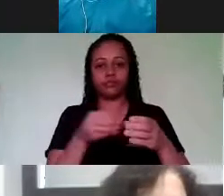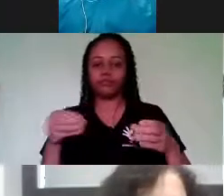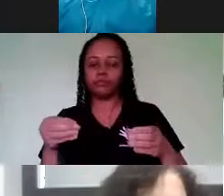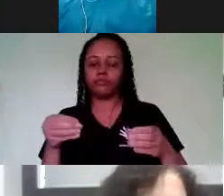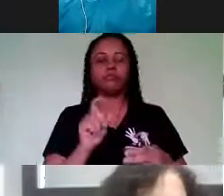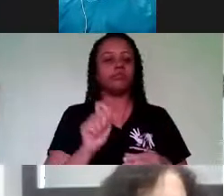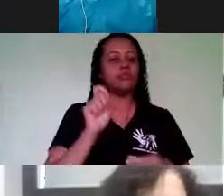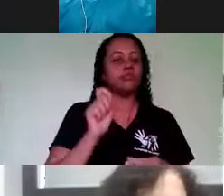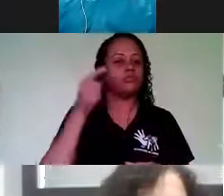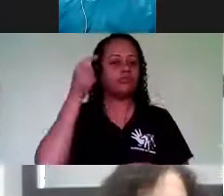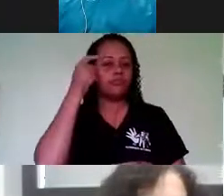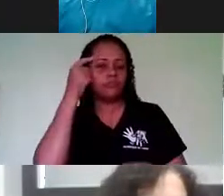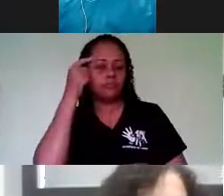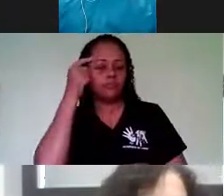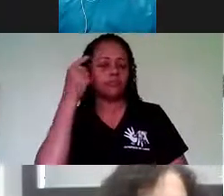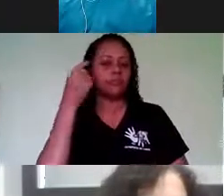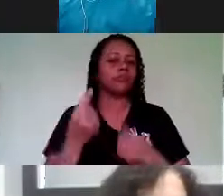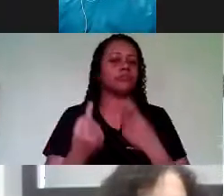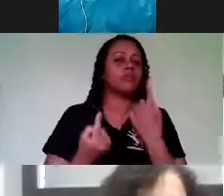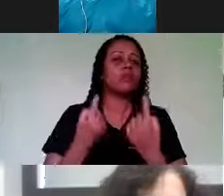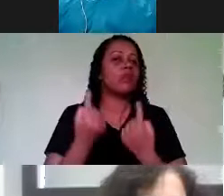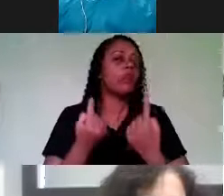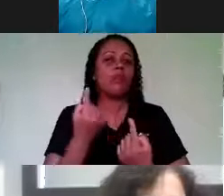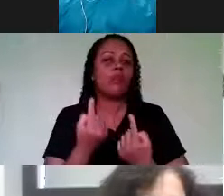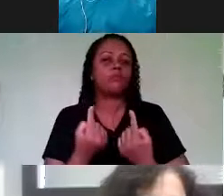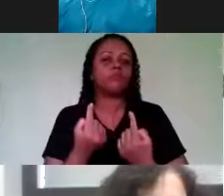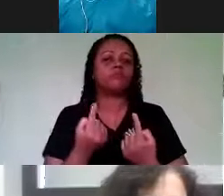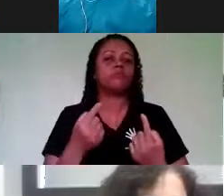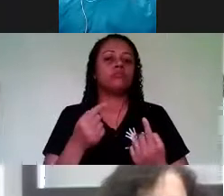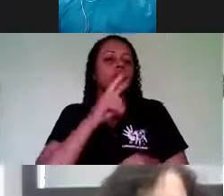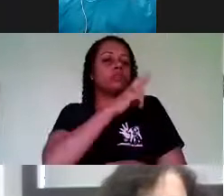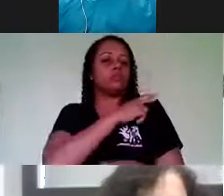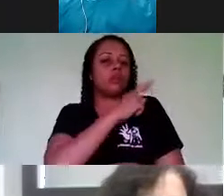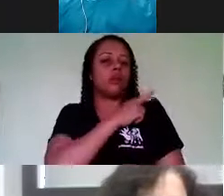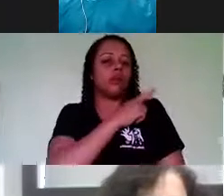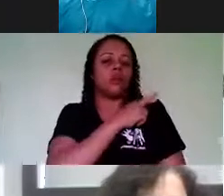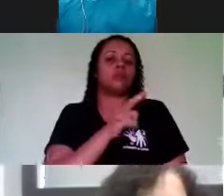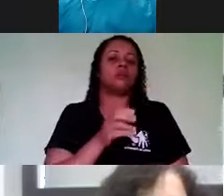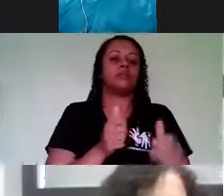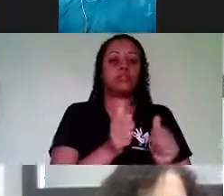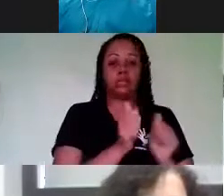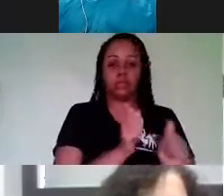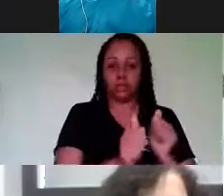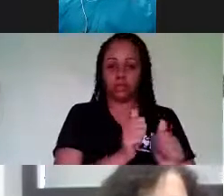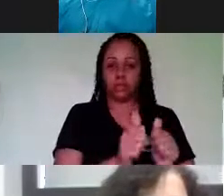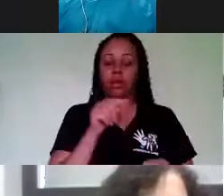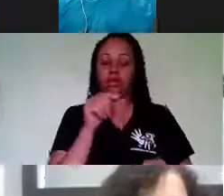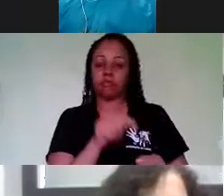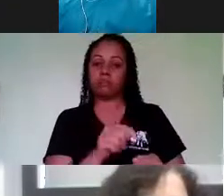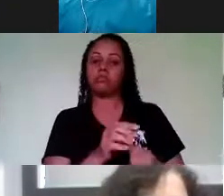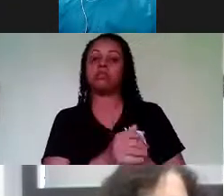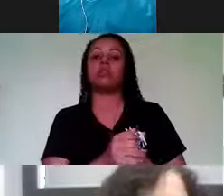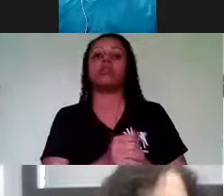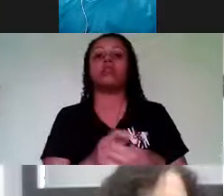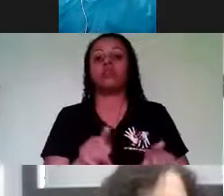pensado e qual o papel também do movimento sindical nesse processo todo, eu gostaria de chamar de novo o Cal, para que